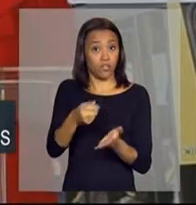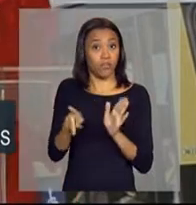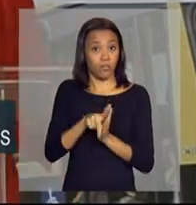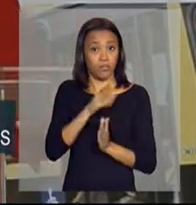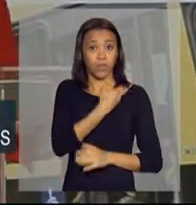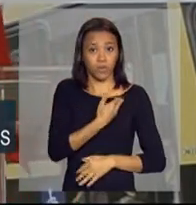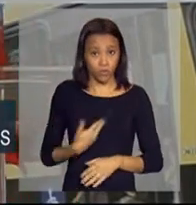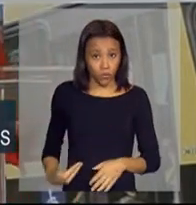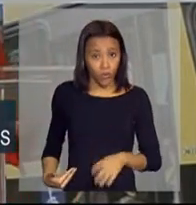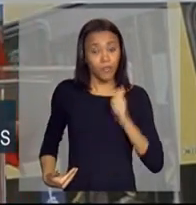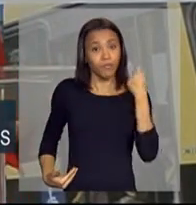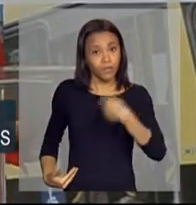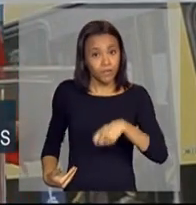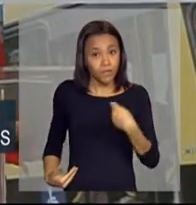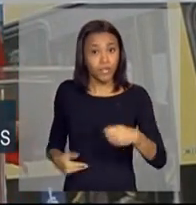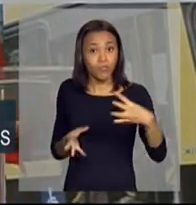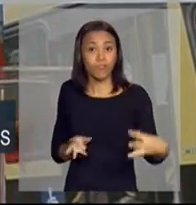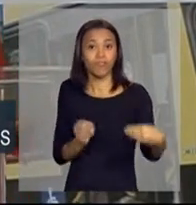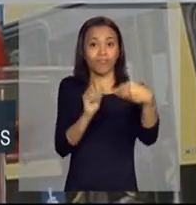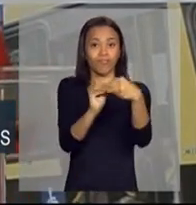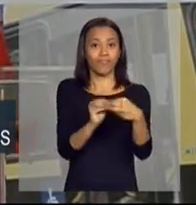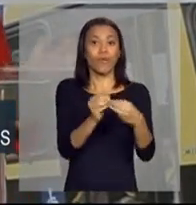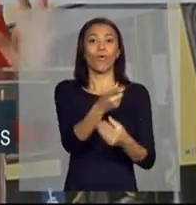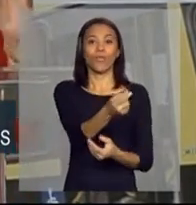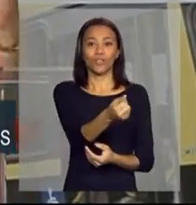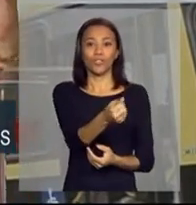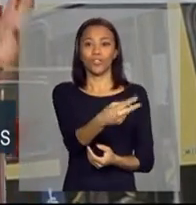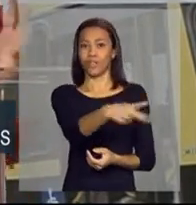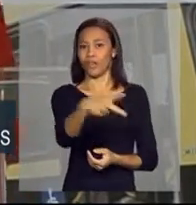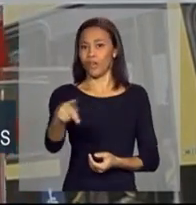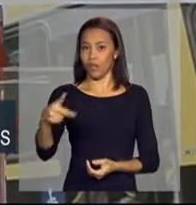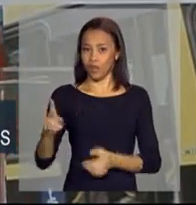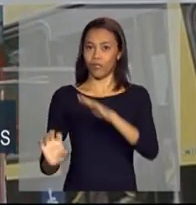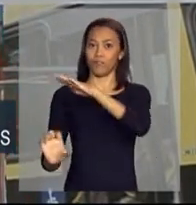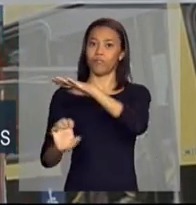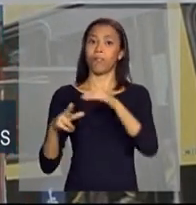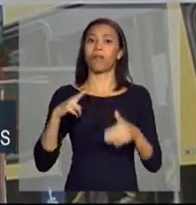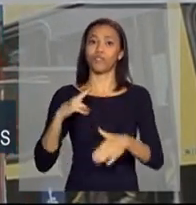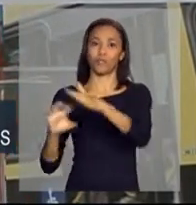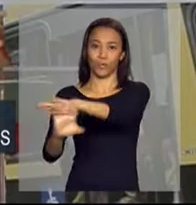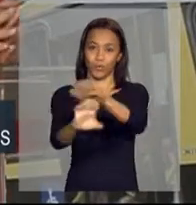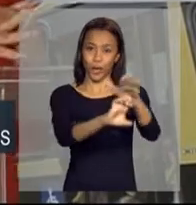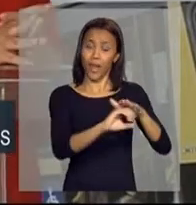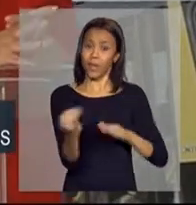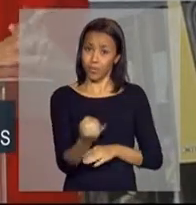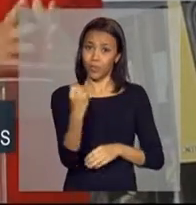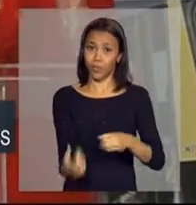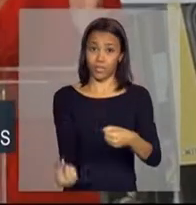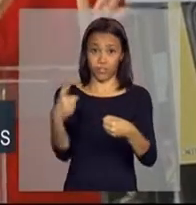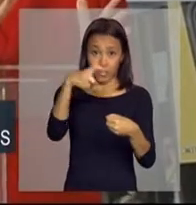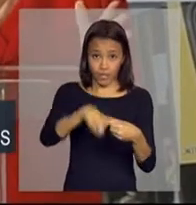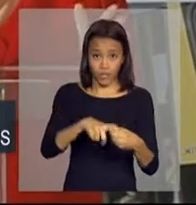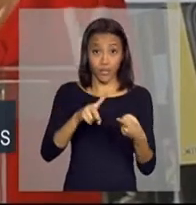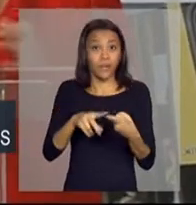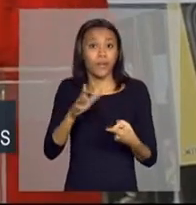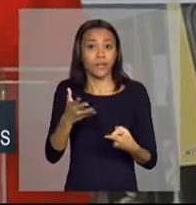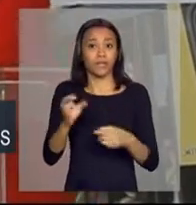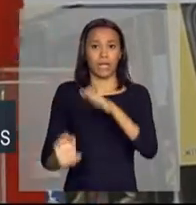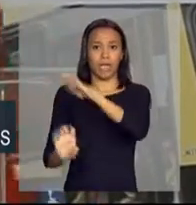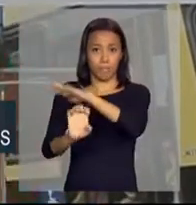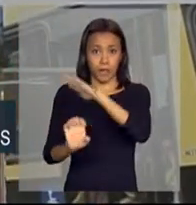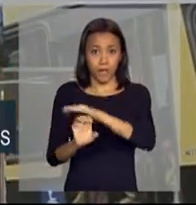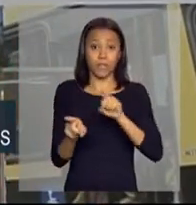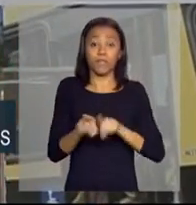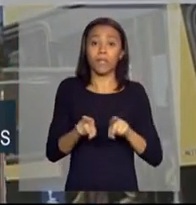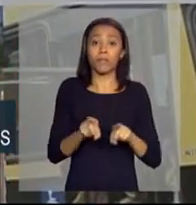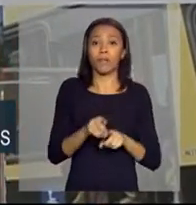temos de combinar com os recursos privados, porque é importantíssima essa parceria no Brasil entre empresas e